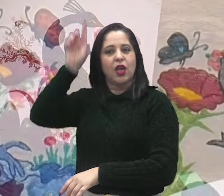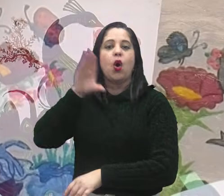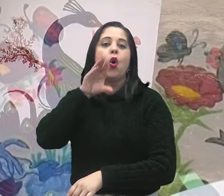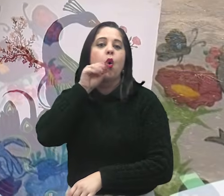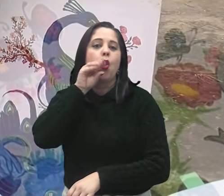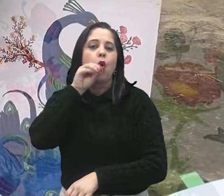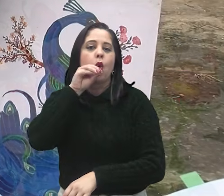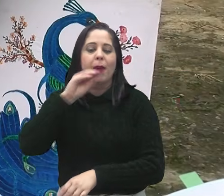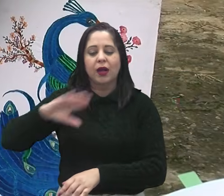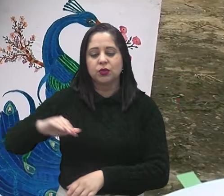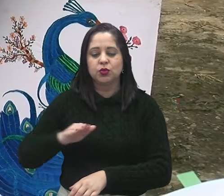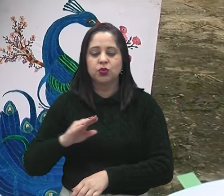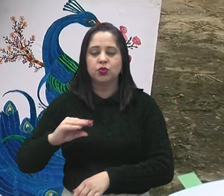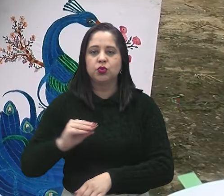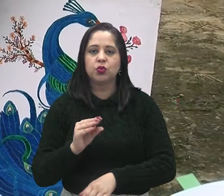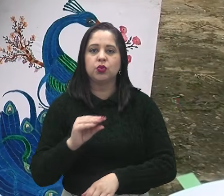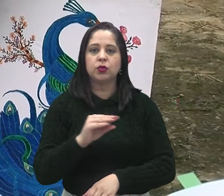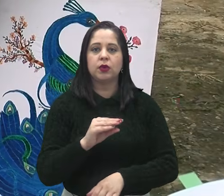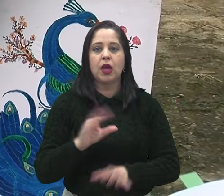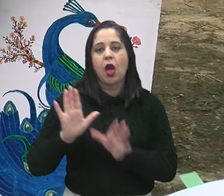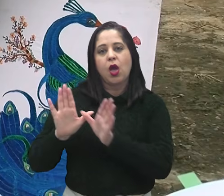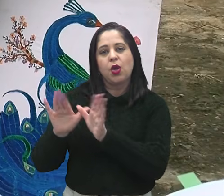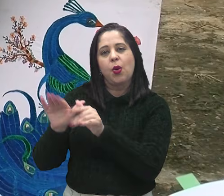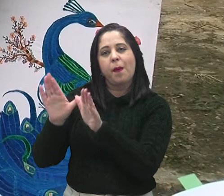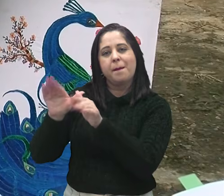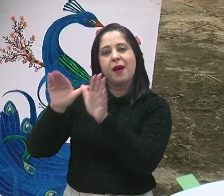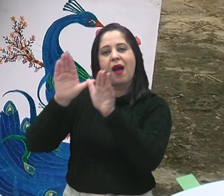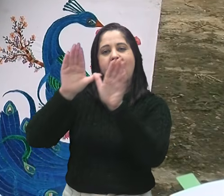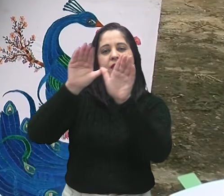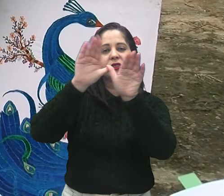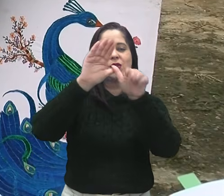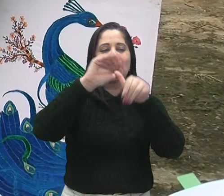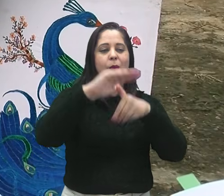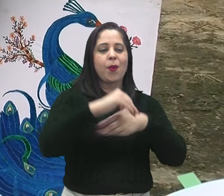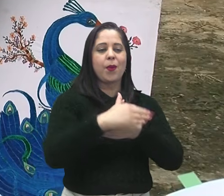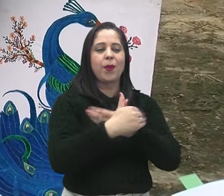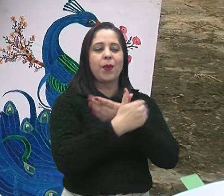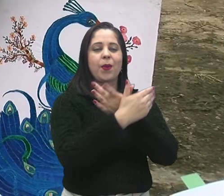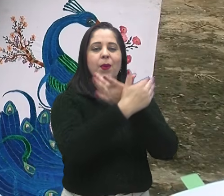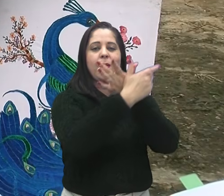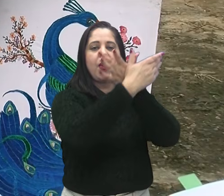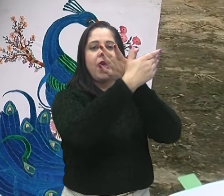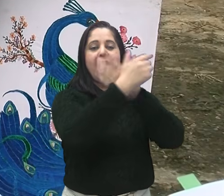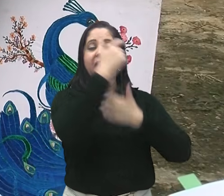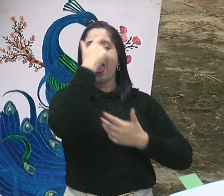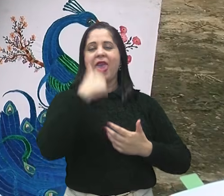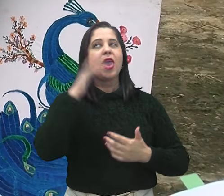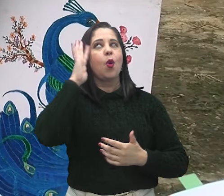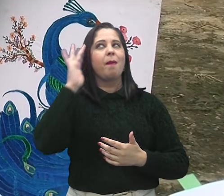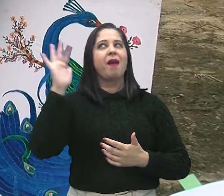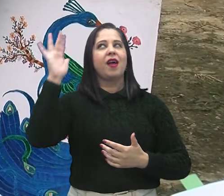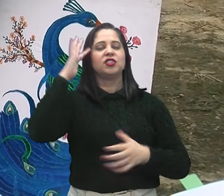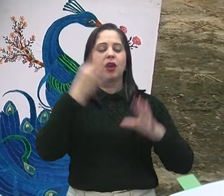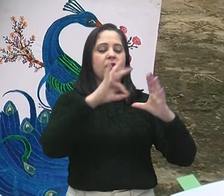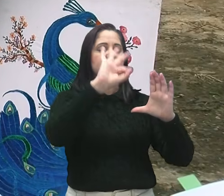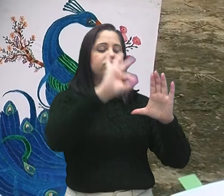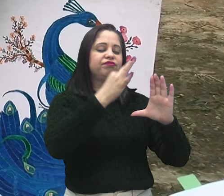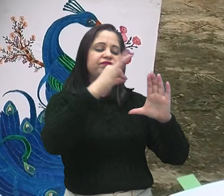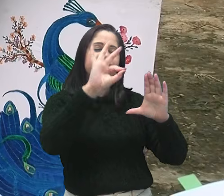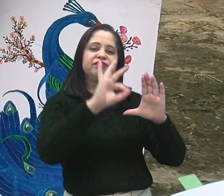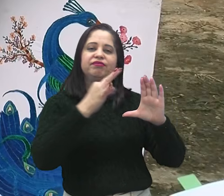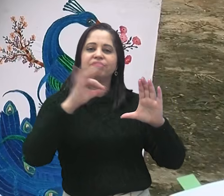esses pássaros aqui, maluquete, eu criei da minha cabeça. Mas você pode ver que eu bordo muita flor,